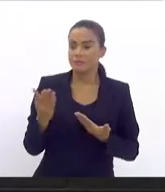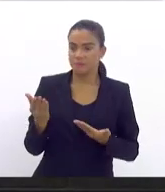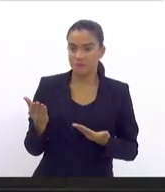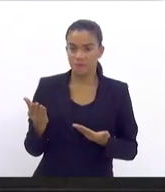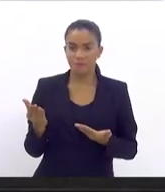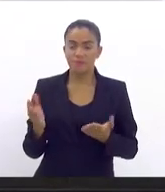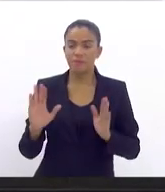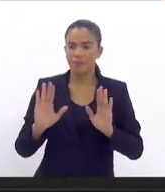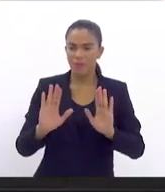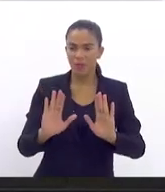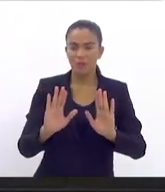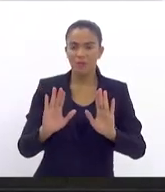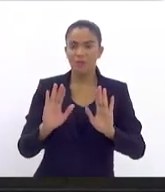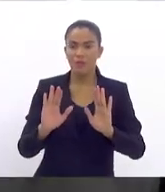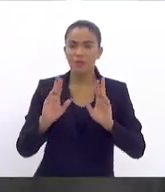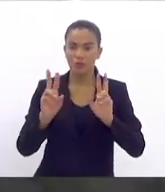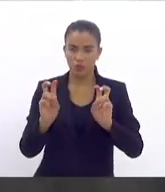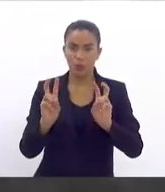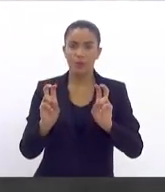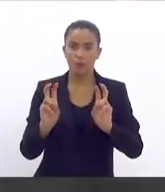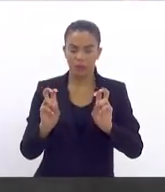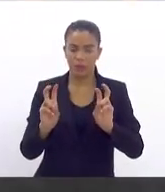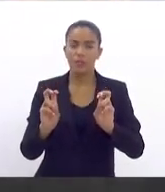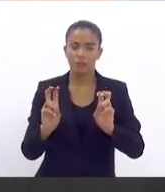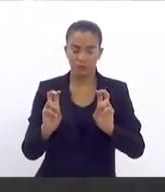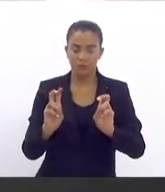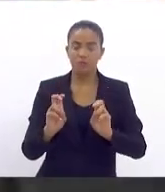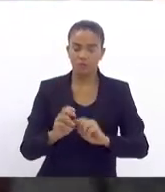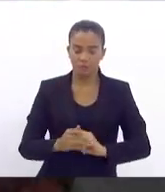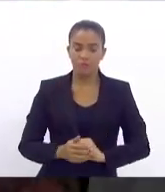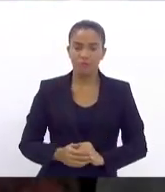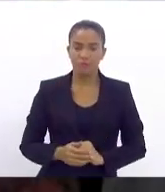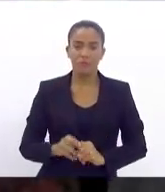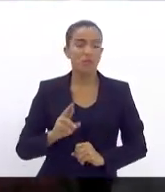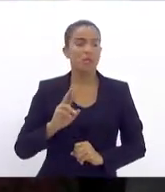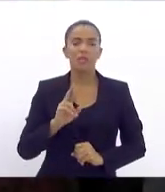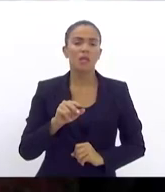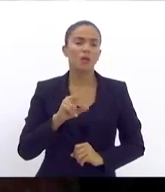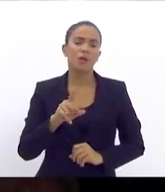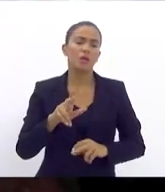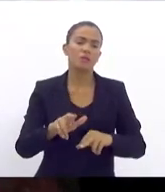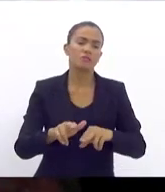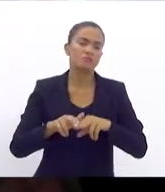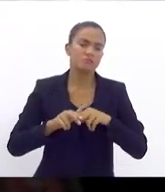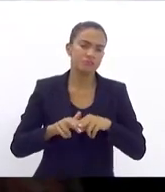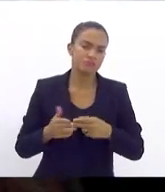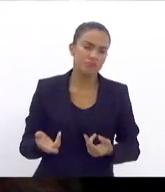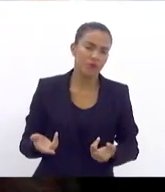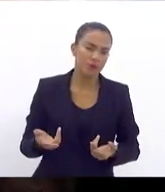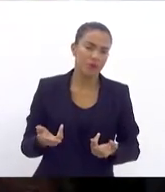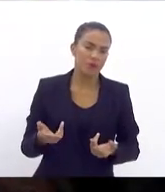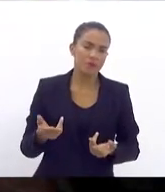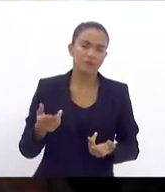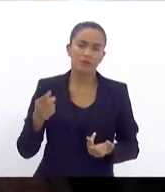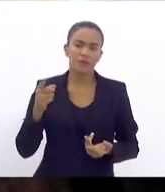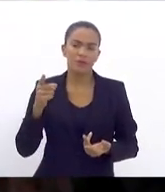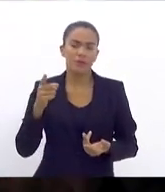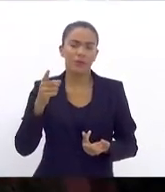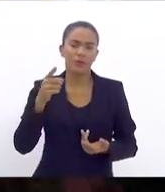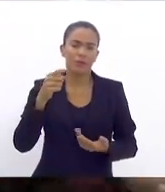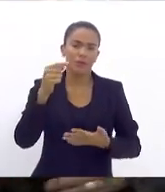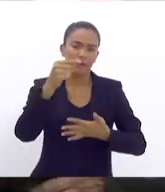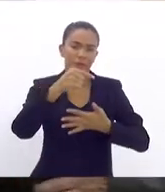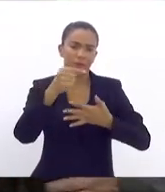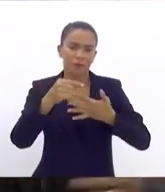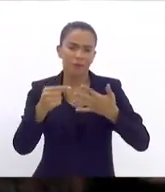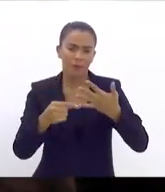Não. Sobre esse tema. É sobre esse tema. Não por ser um dos signatários dessa